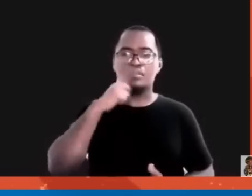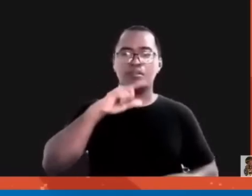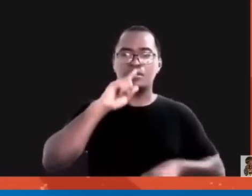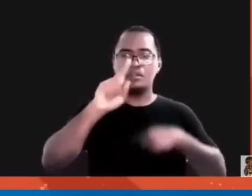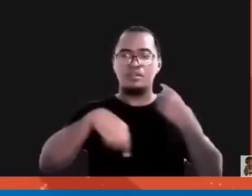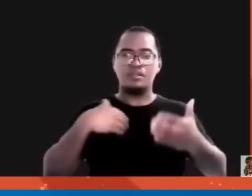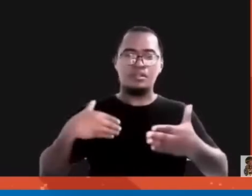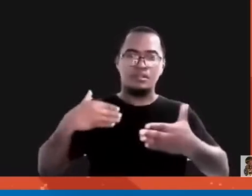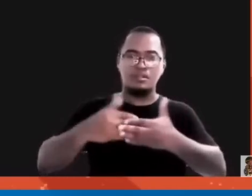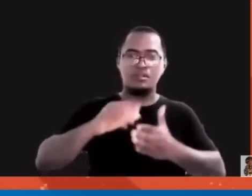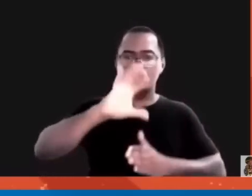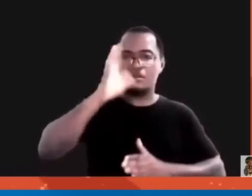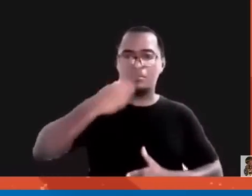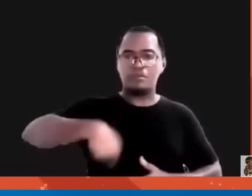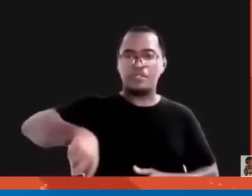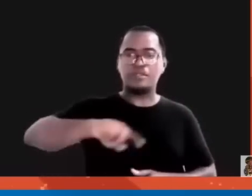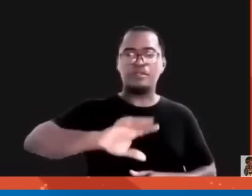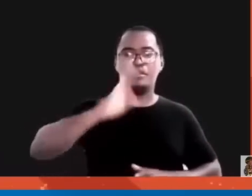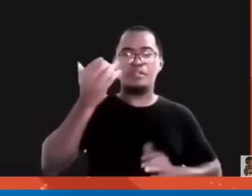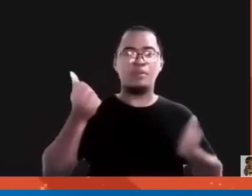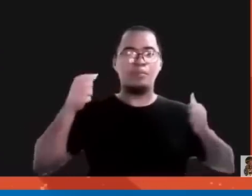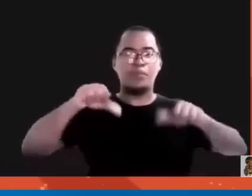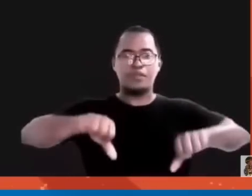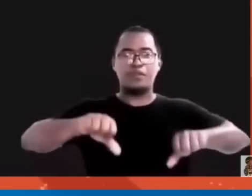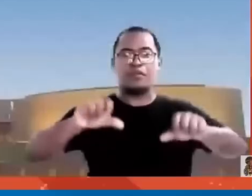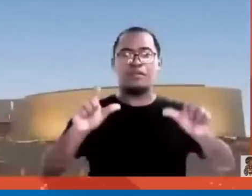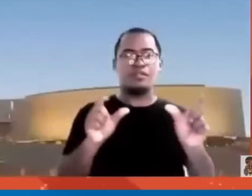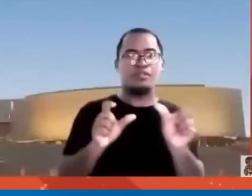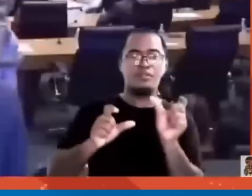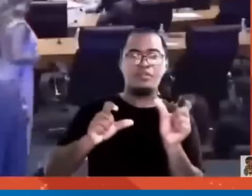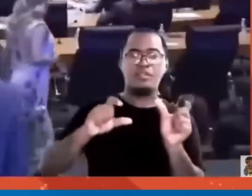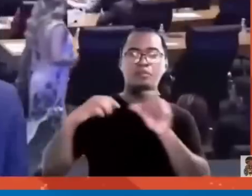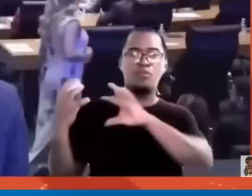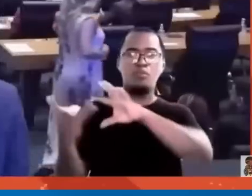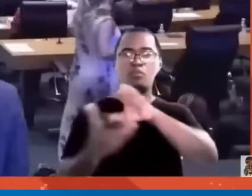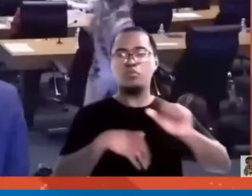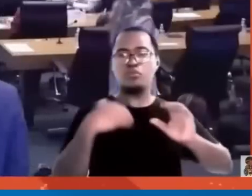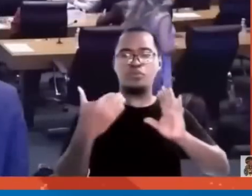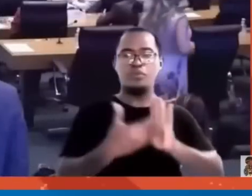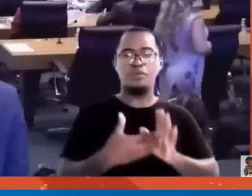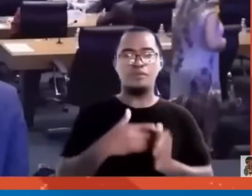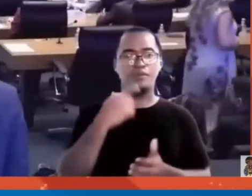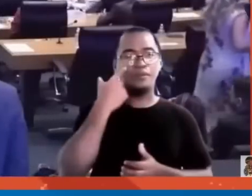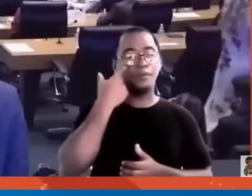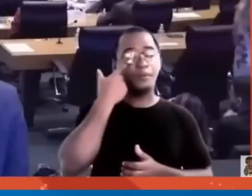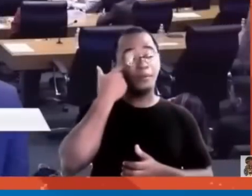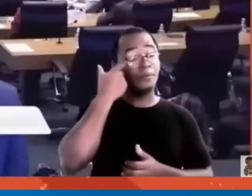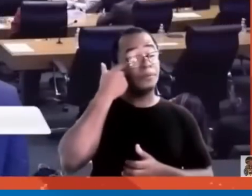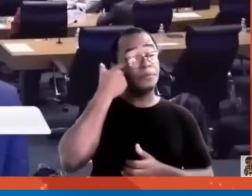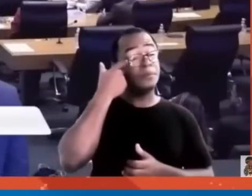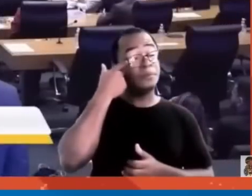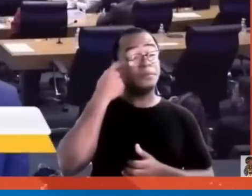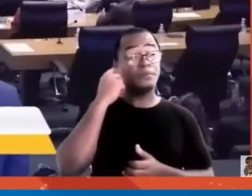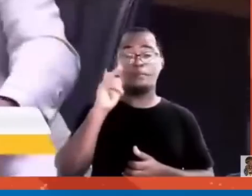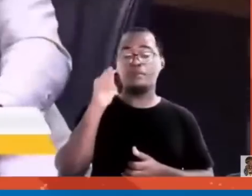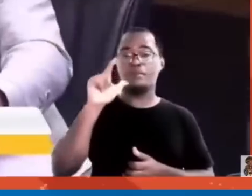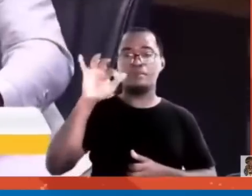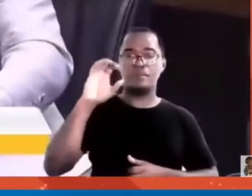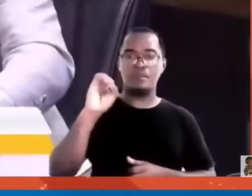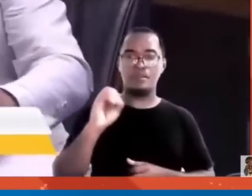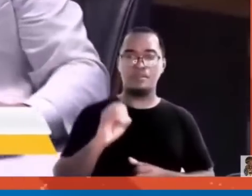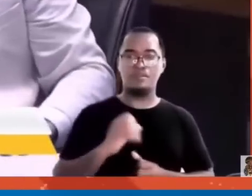situação. Para nós é um péssimo cartão de visita para o mundo inteiro. Senhor Heleno, para